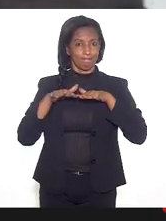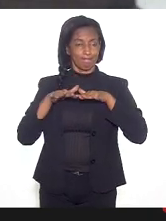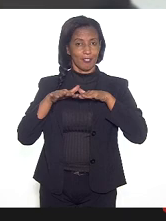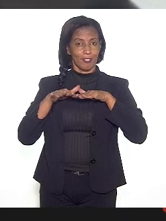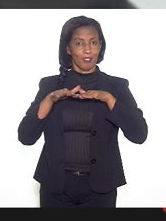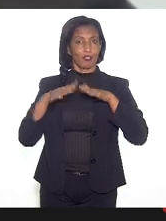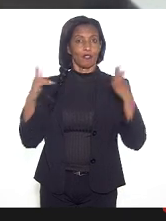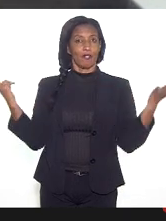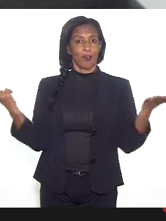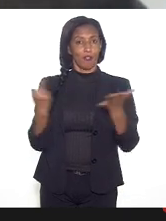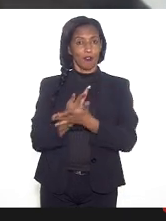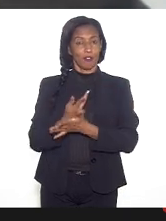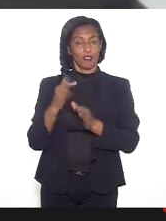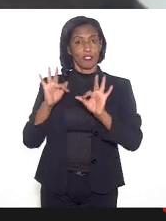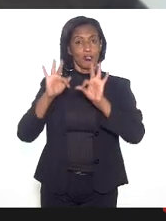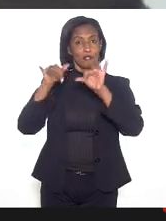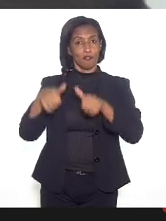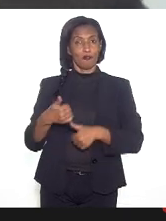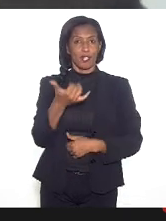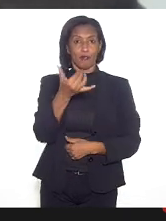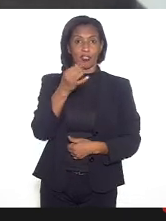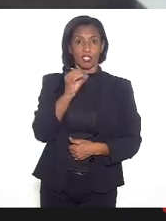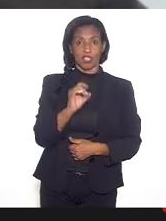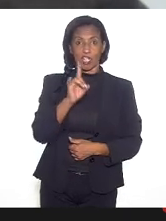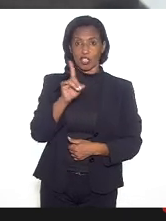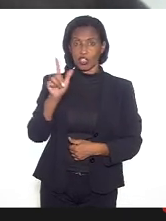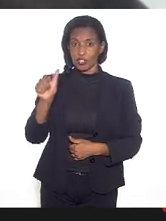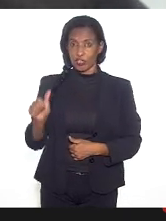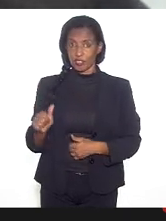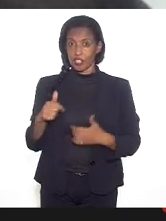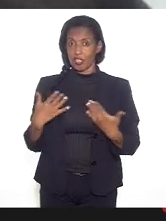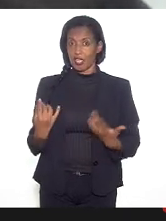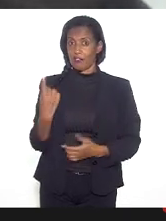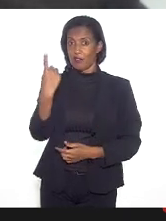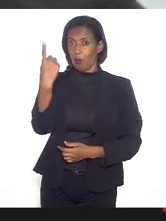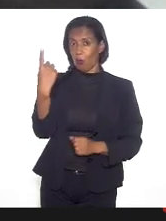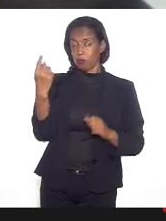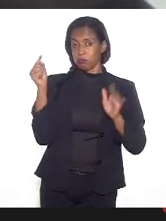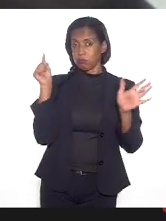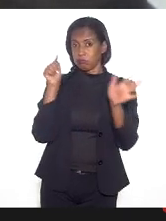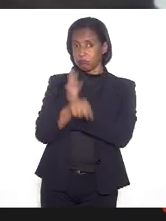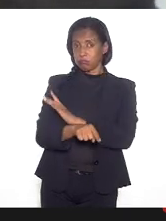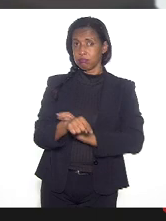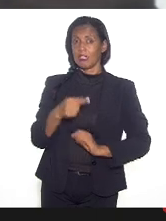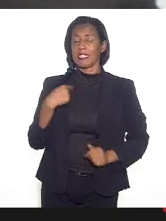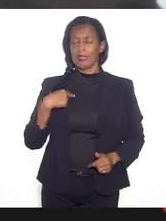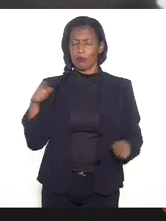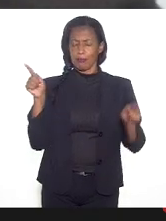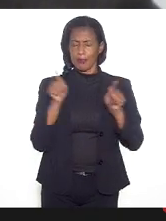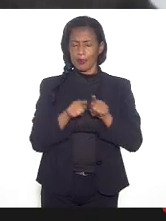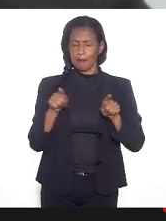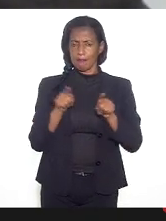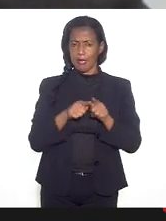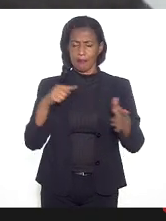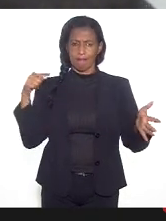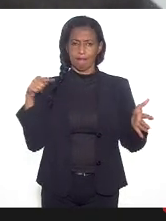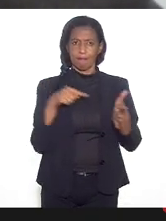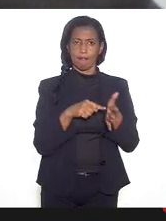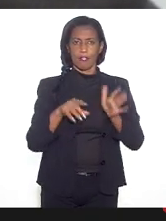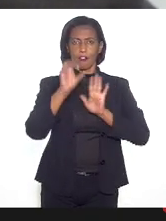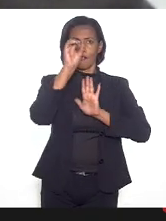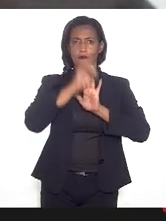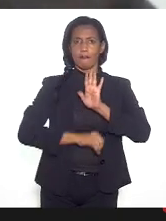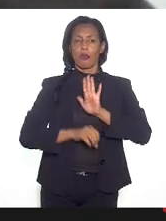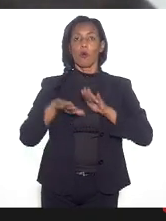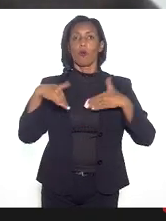realizará certamente ao final desses 10 dias. E aí fica um questionamento que também pontuei neste ofício: qual